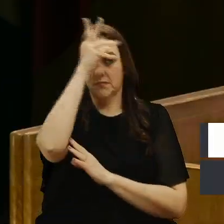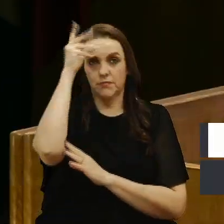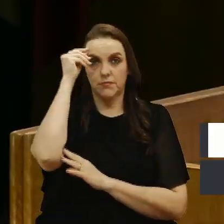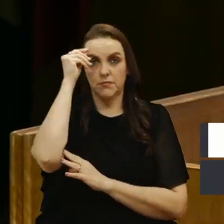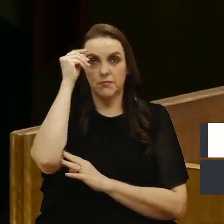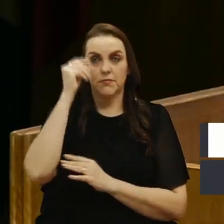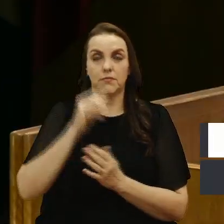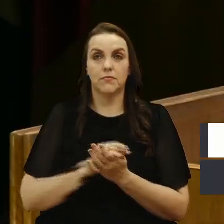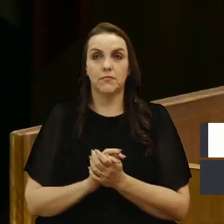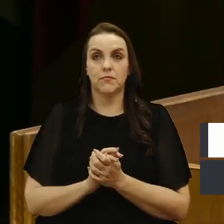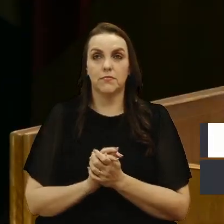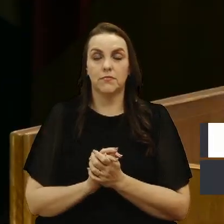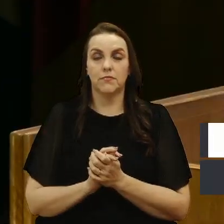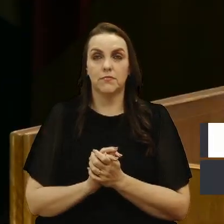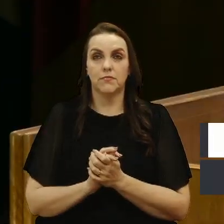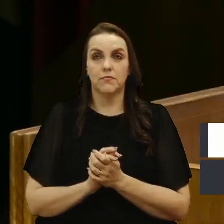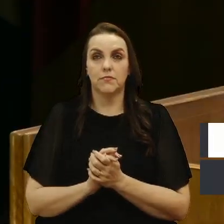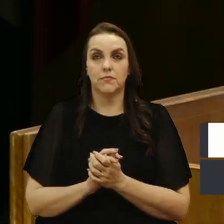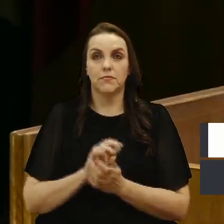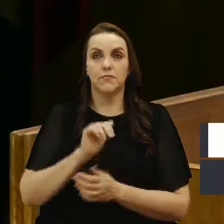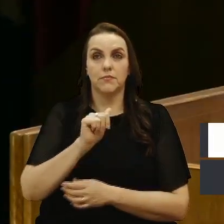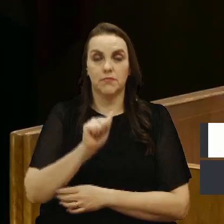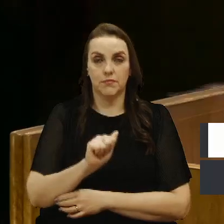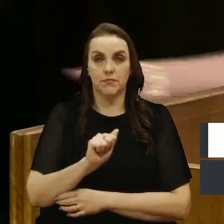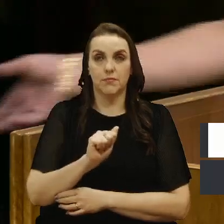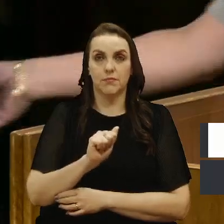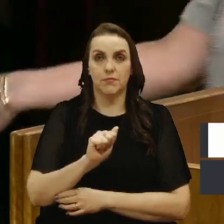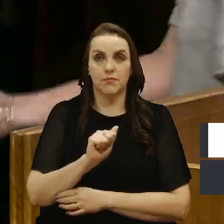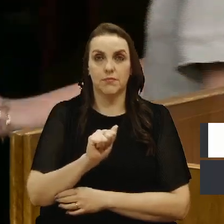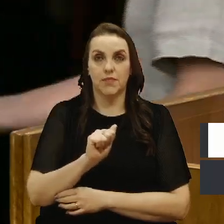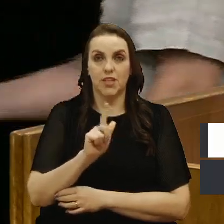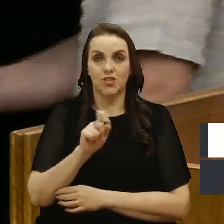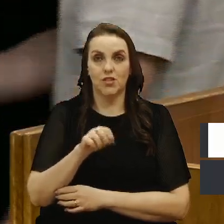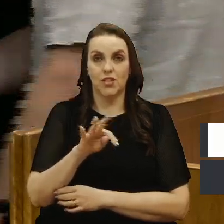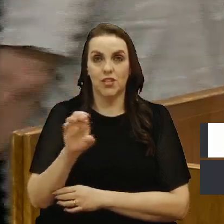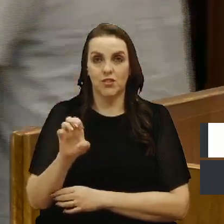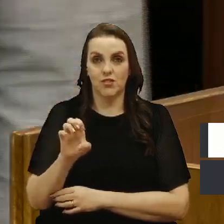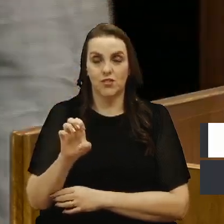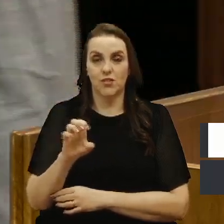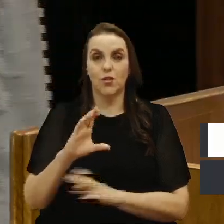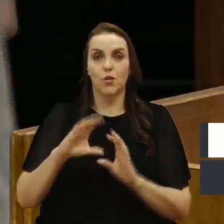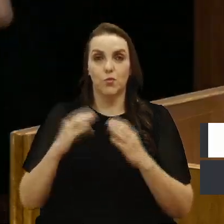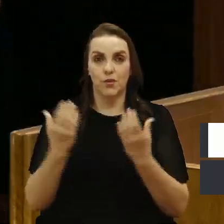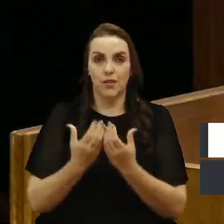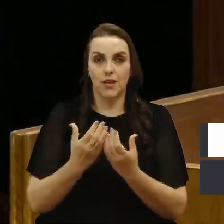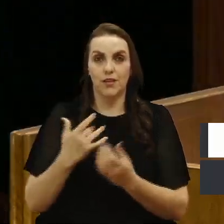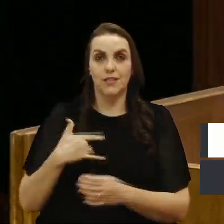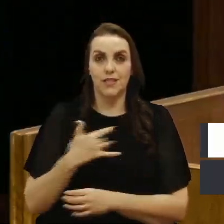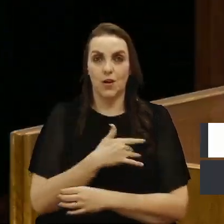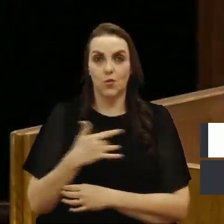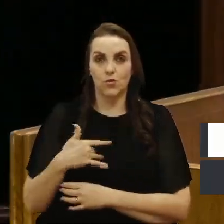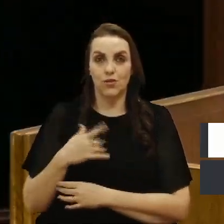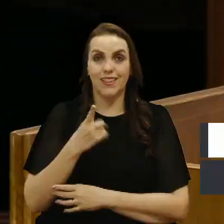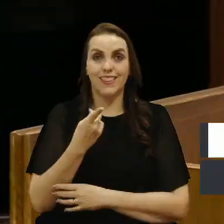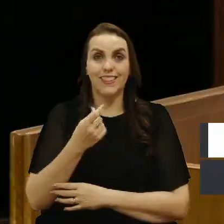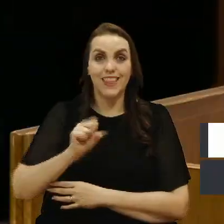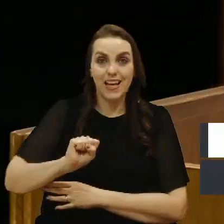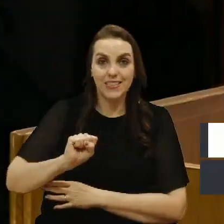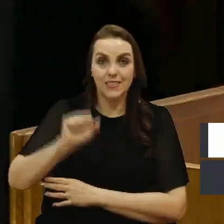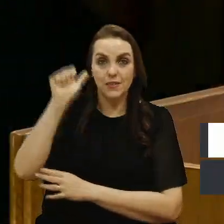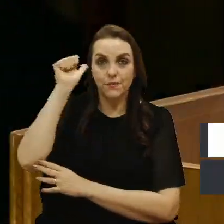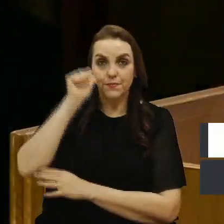do Agente Comunitário de Saúde. Aliás, corrigindo, das agentes comunitárias de saúde, porque a imensa